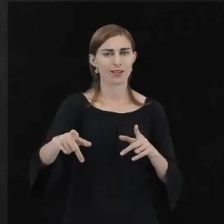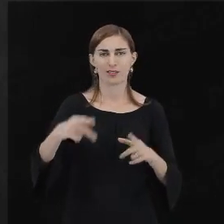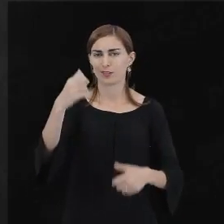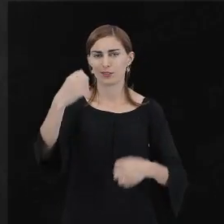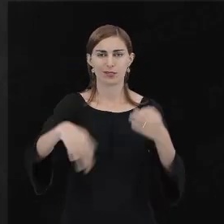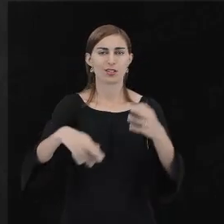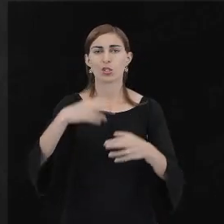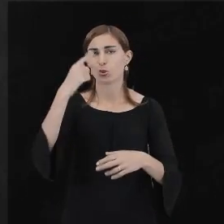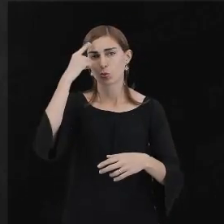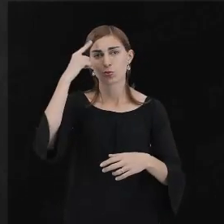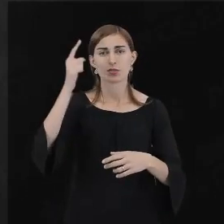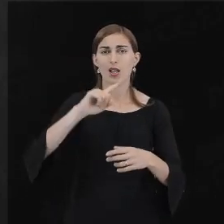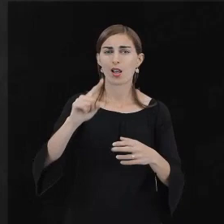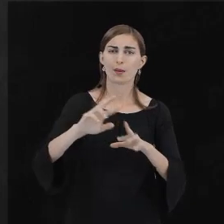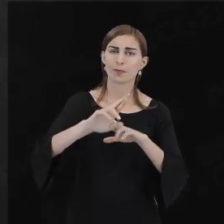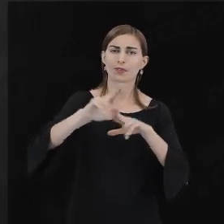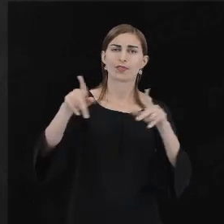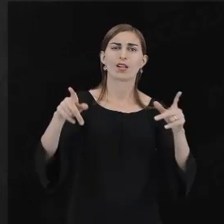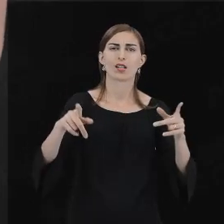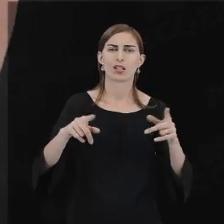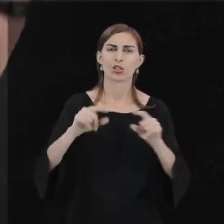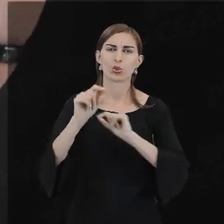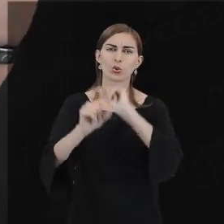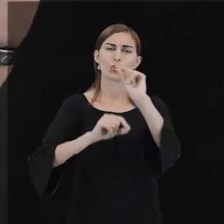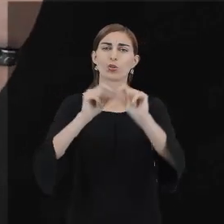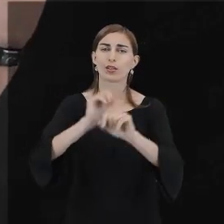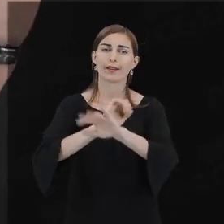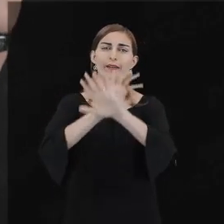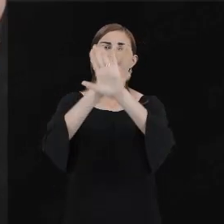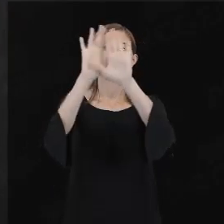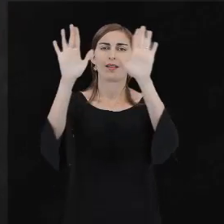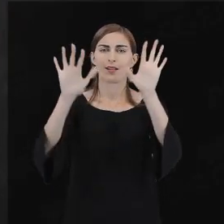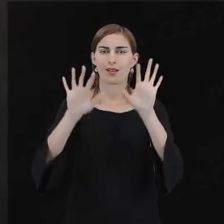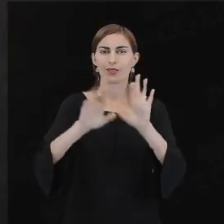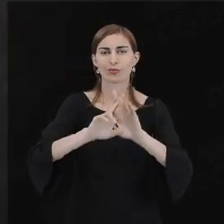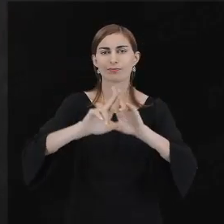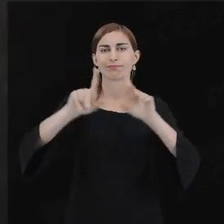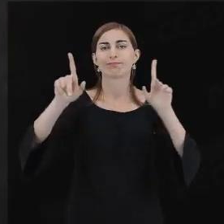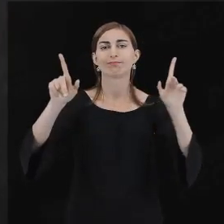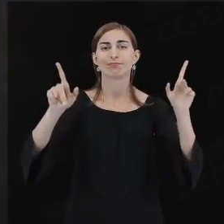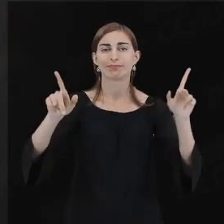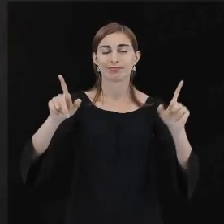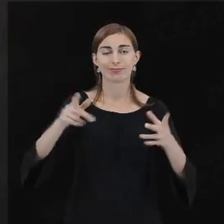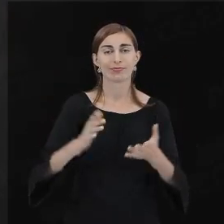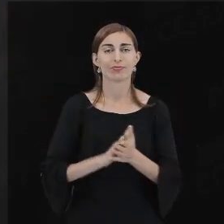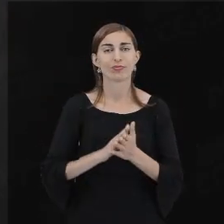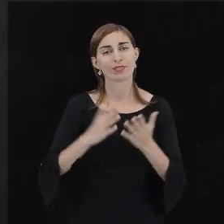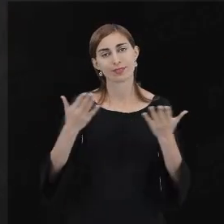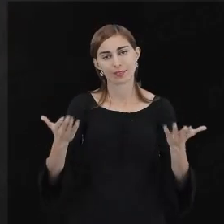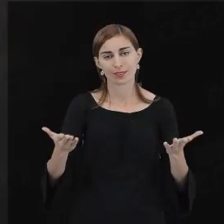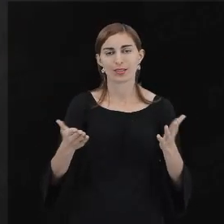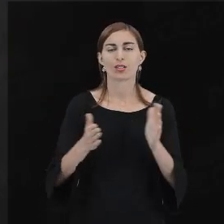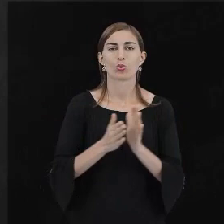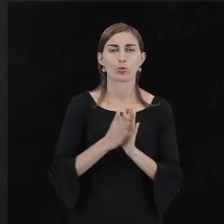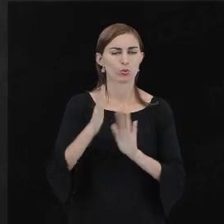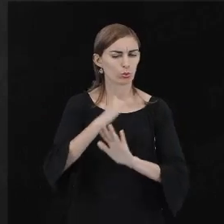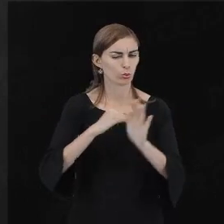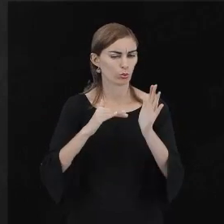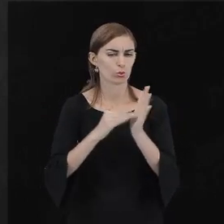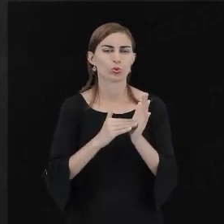ele não sabe nem exatamente o que. Aquele princípio da transparência fica longe, né? Então, com todas